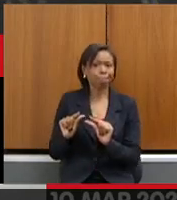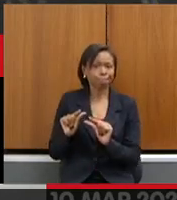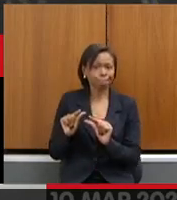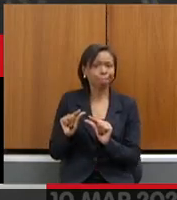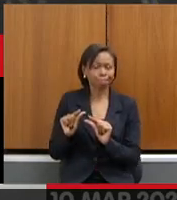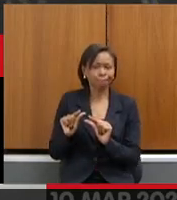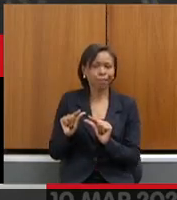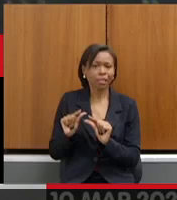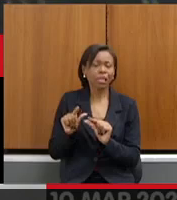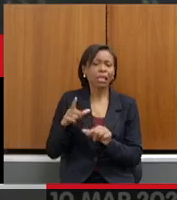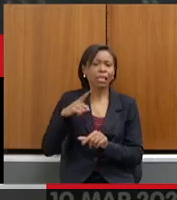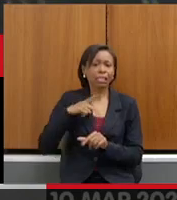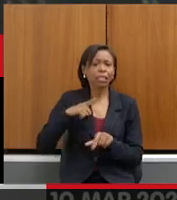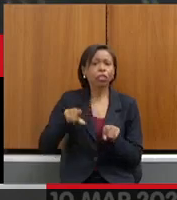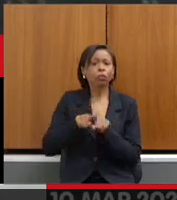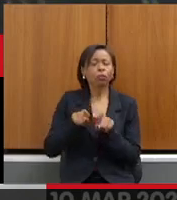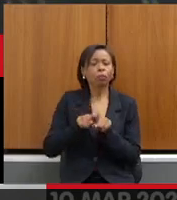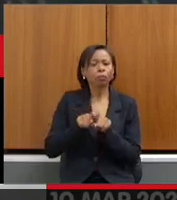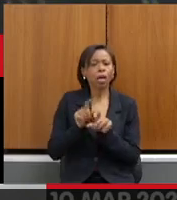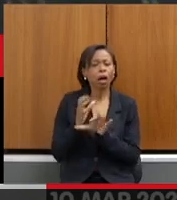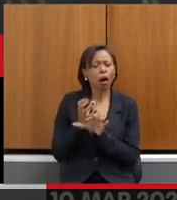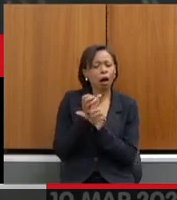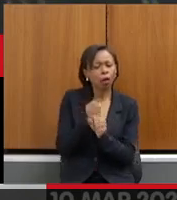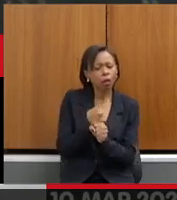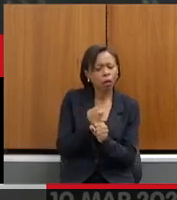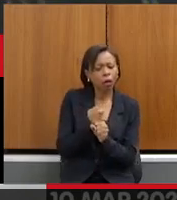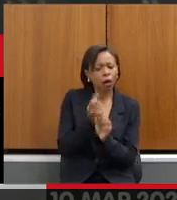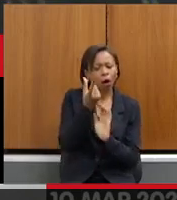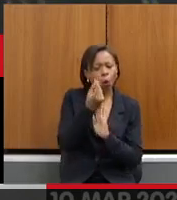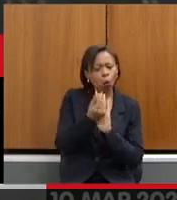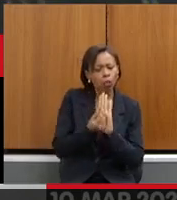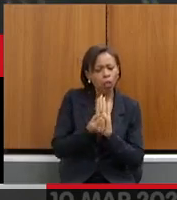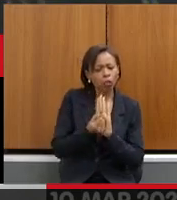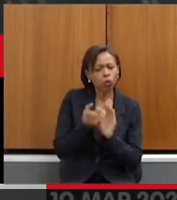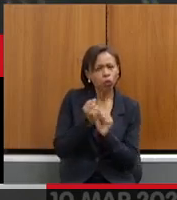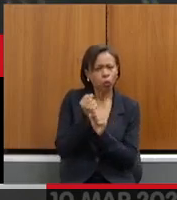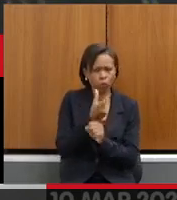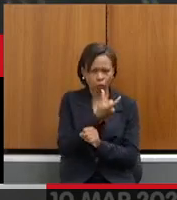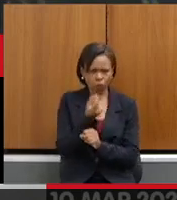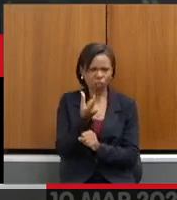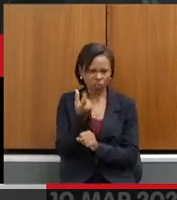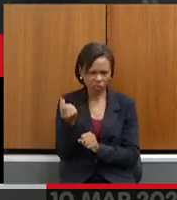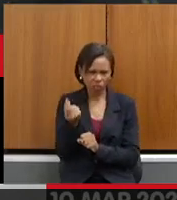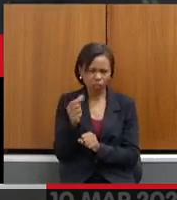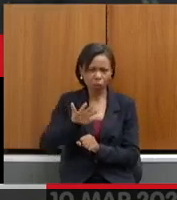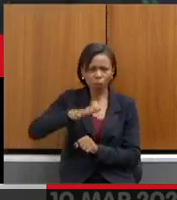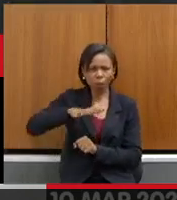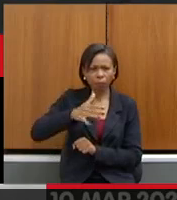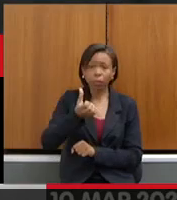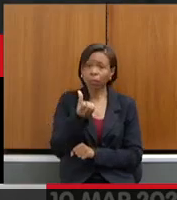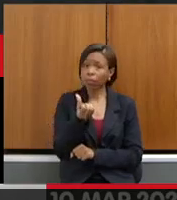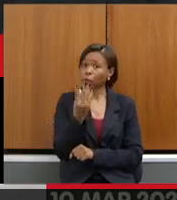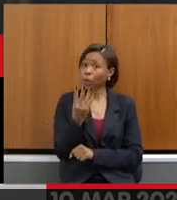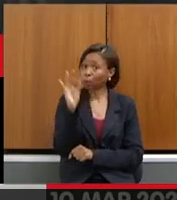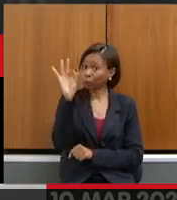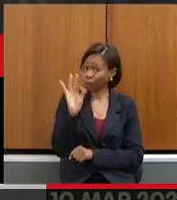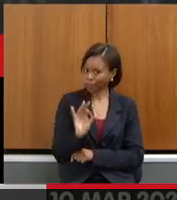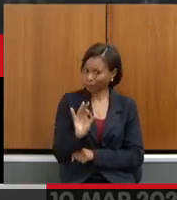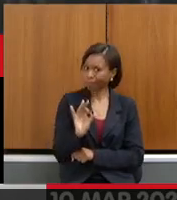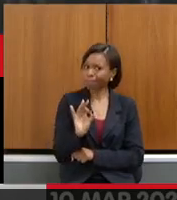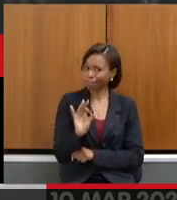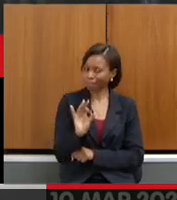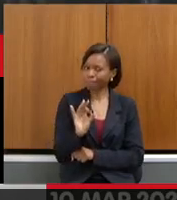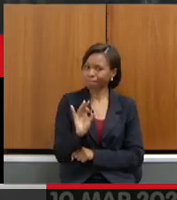orçamentária da secretaria de saúde no ano de 2020 Foi algo em torno de 64 de dentro do previsto